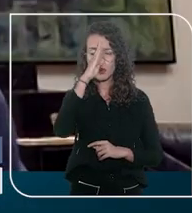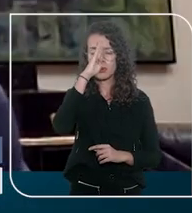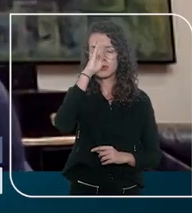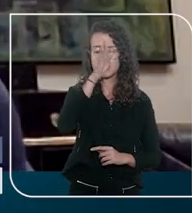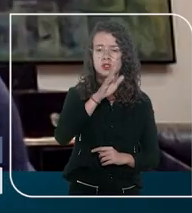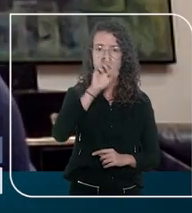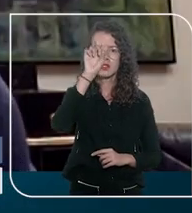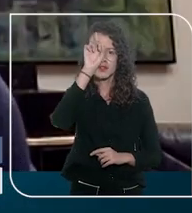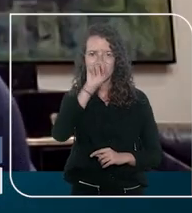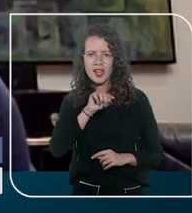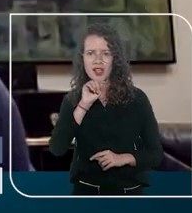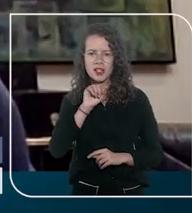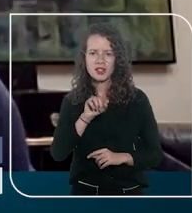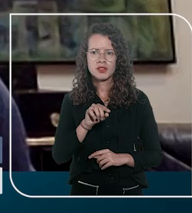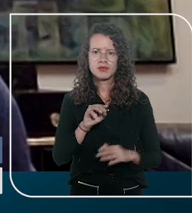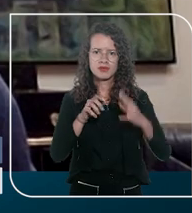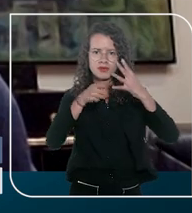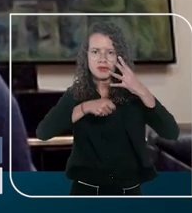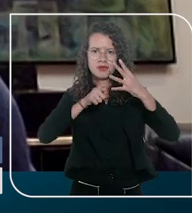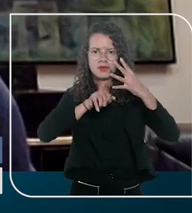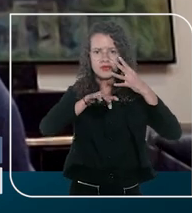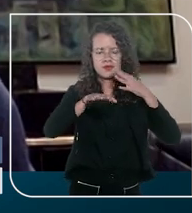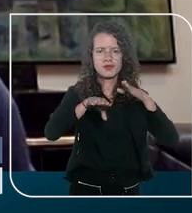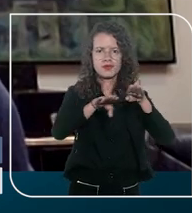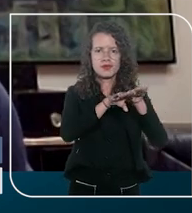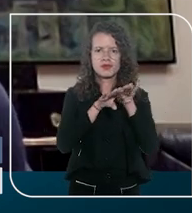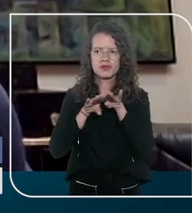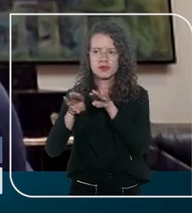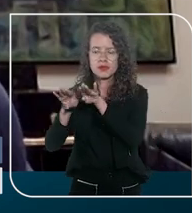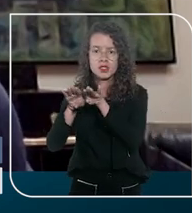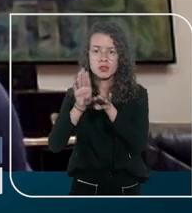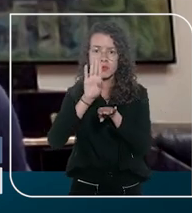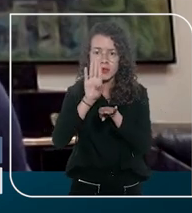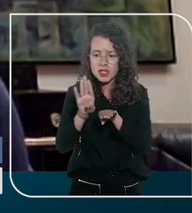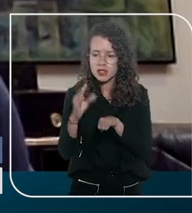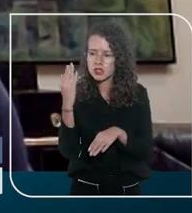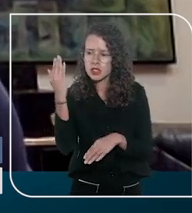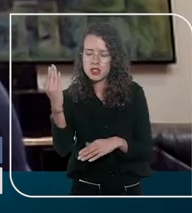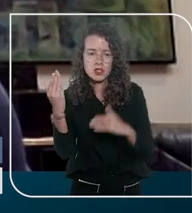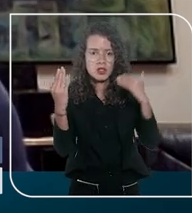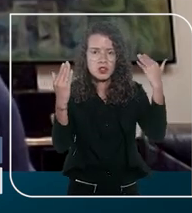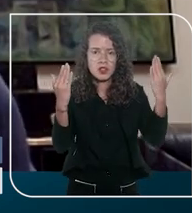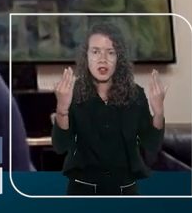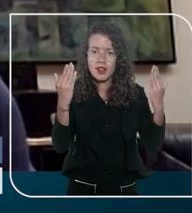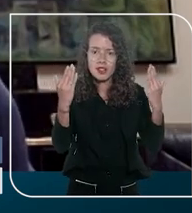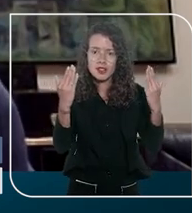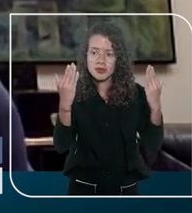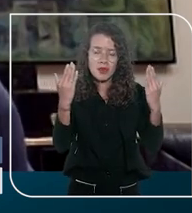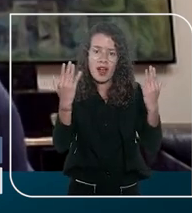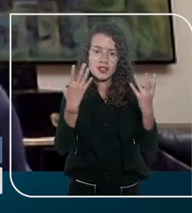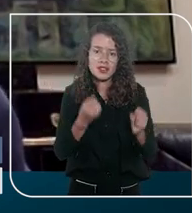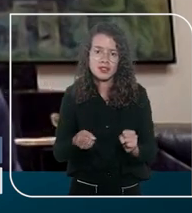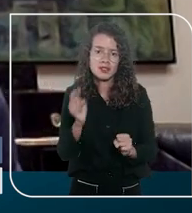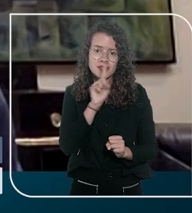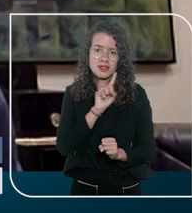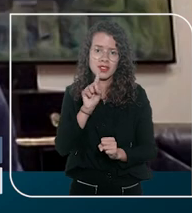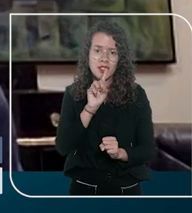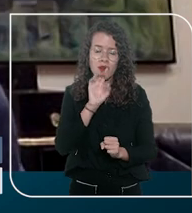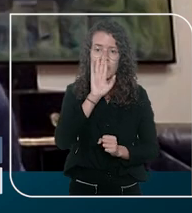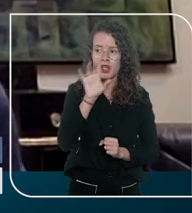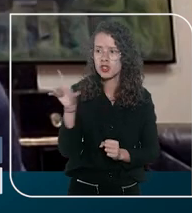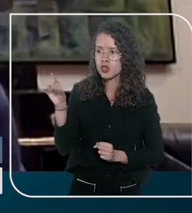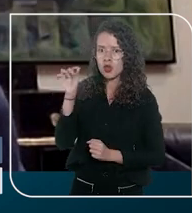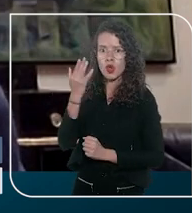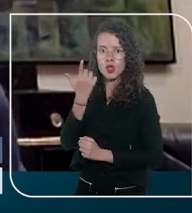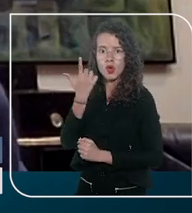pode uniformizar a jurisprudência, não acolhendo nenhuma das duas teses, mas sim trazendo uma terceira tese. Isso é